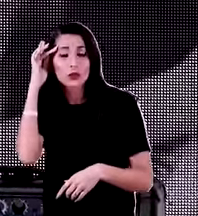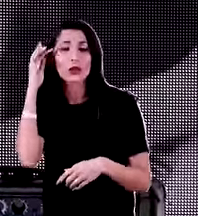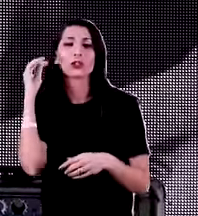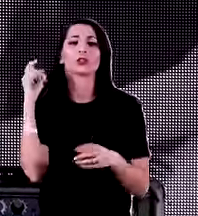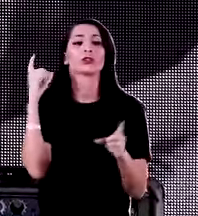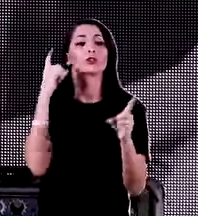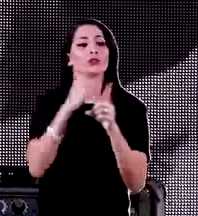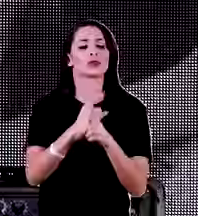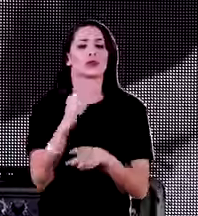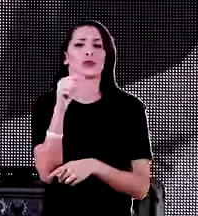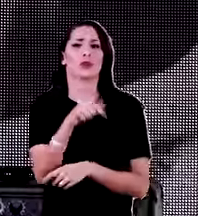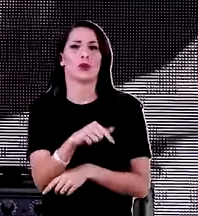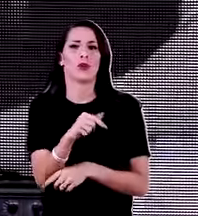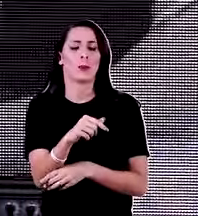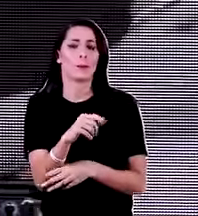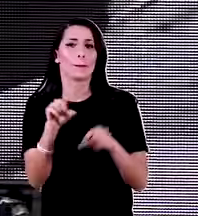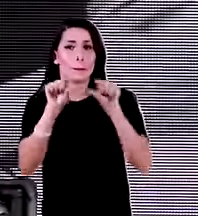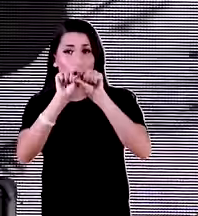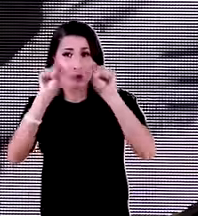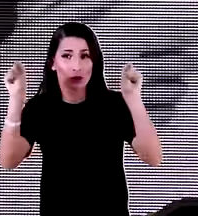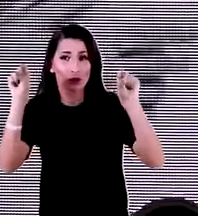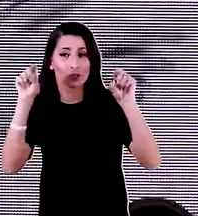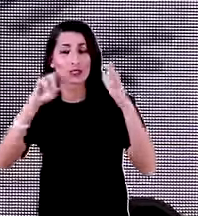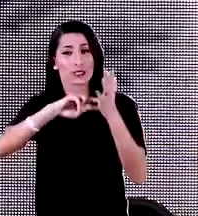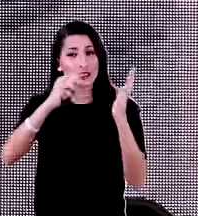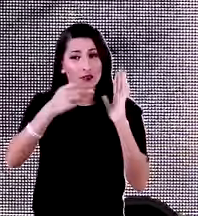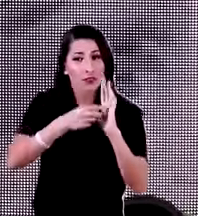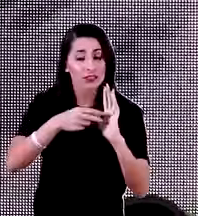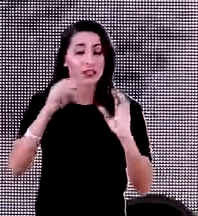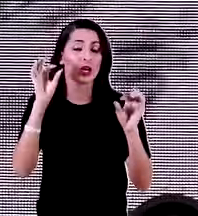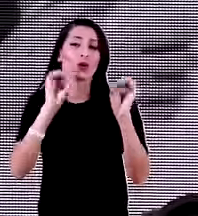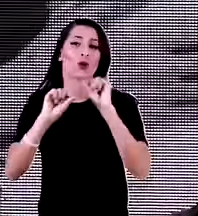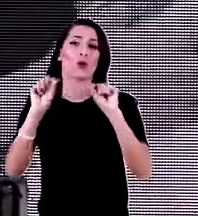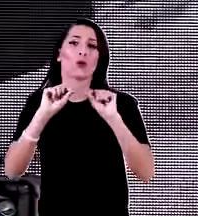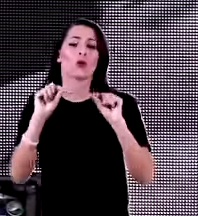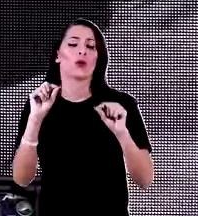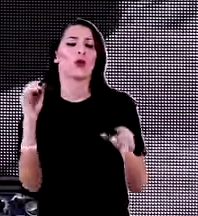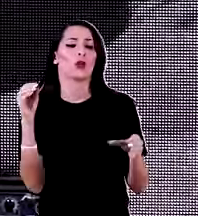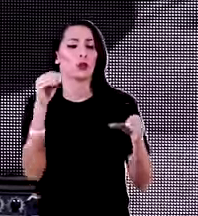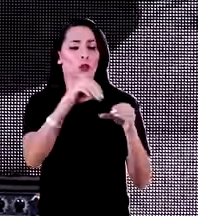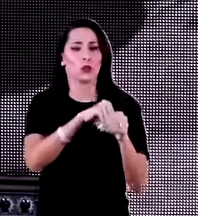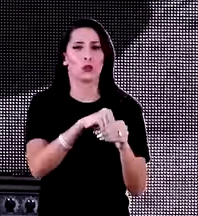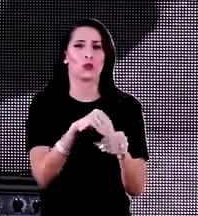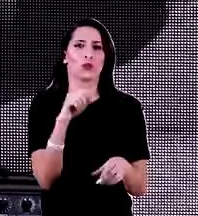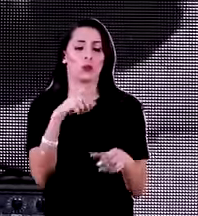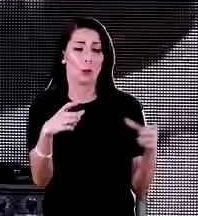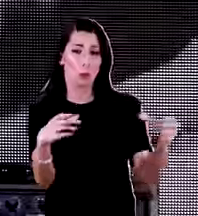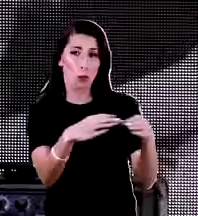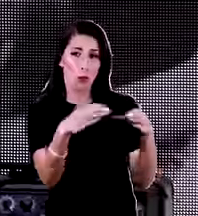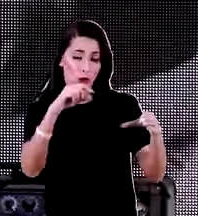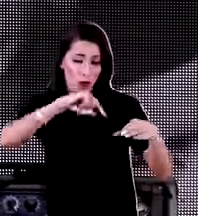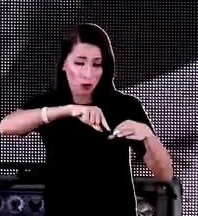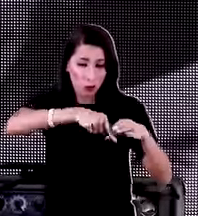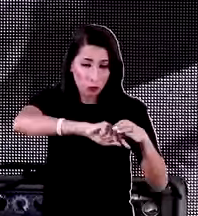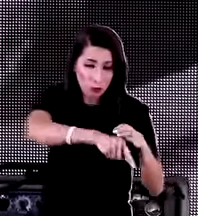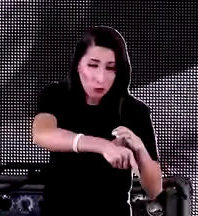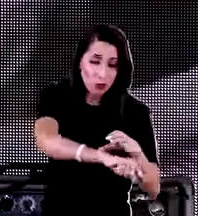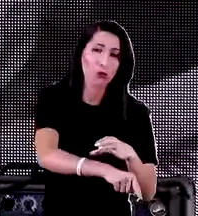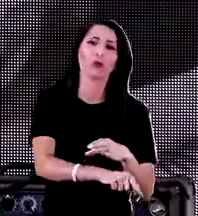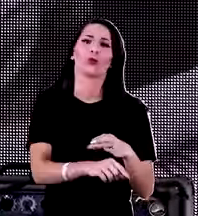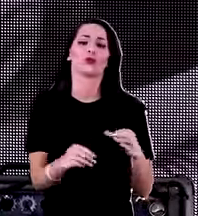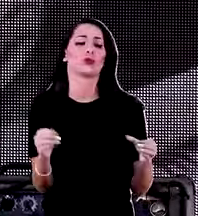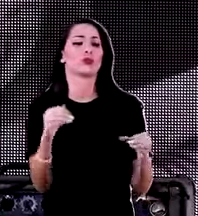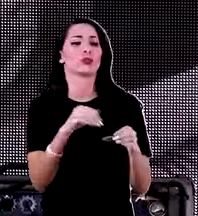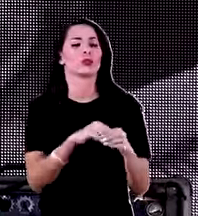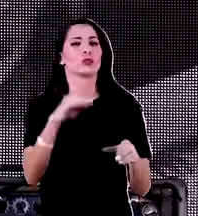raposa. E quando se ia para a guerra, o soldado cavava um buraco bem profundo, ficava lá